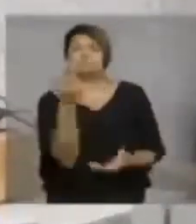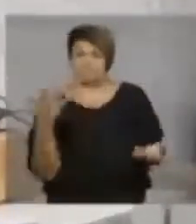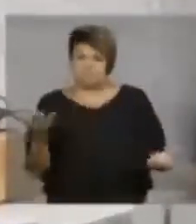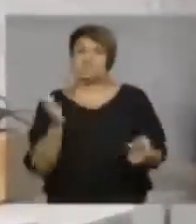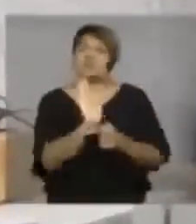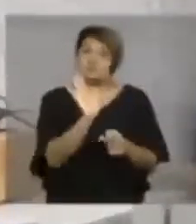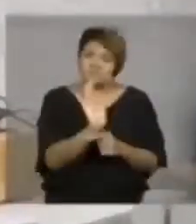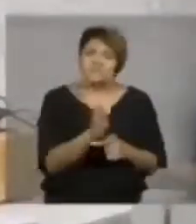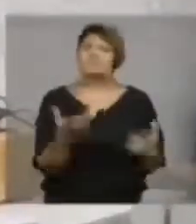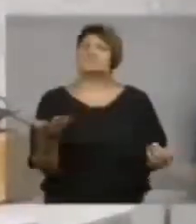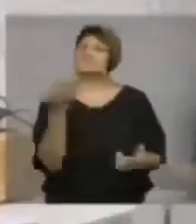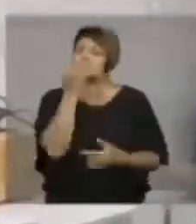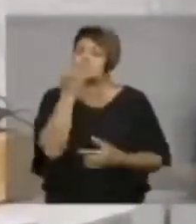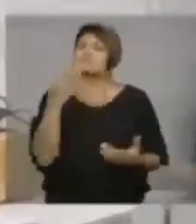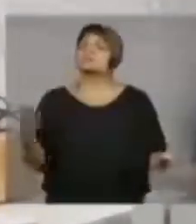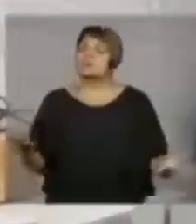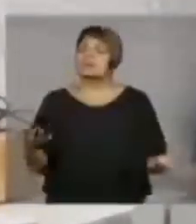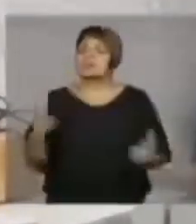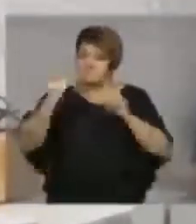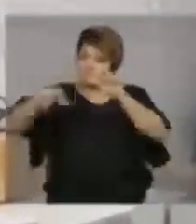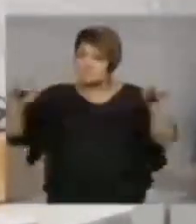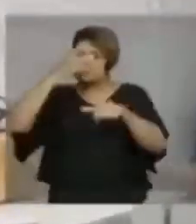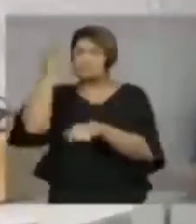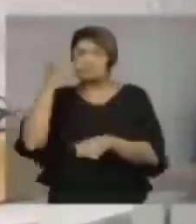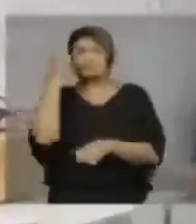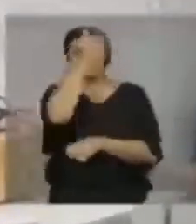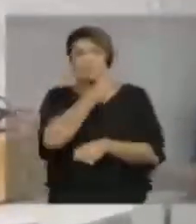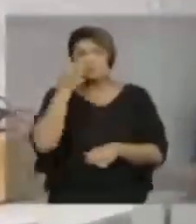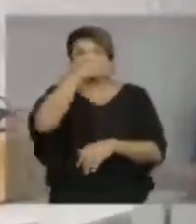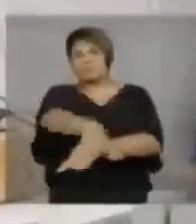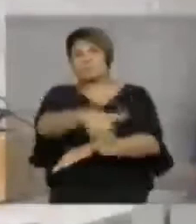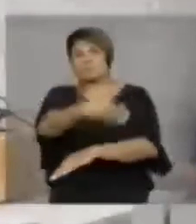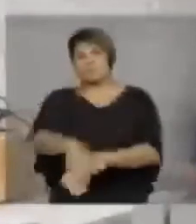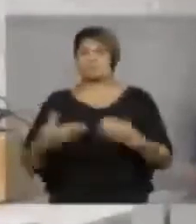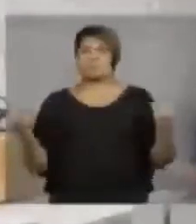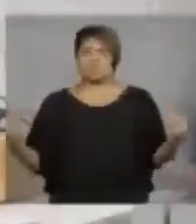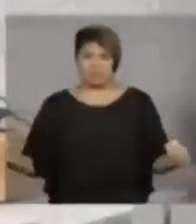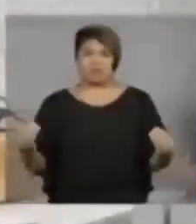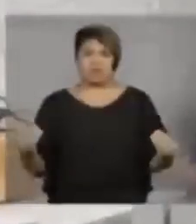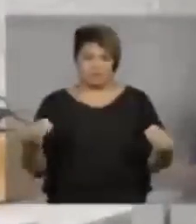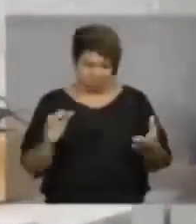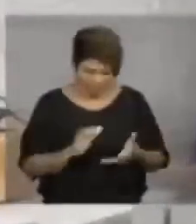auxílio alimentação daqueles trabalhadores que passam 6 horas na rua.